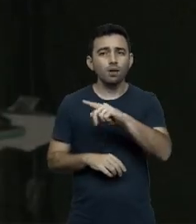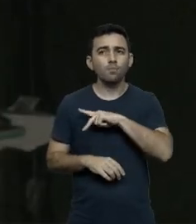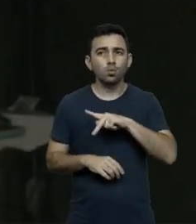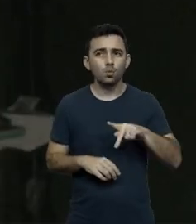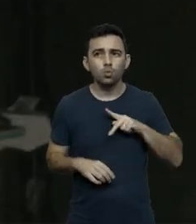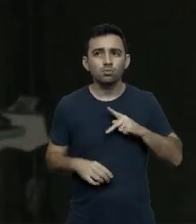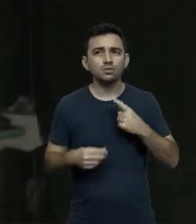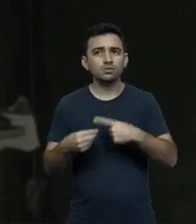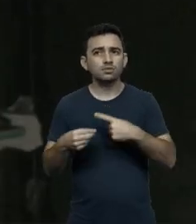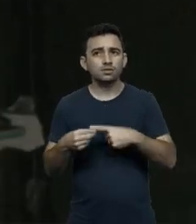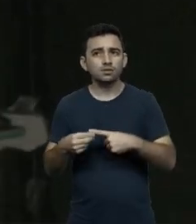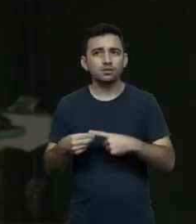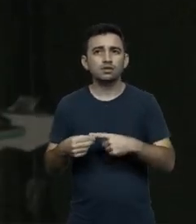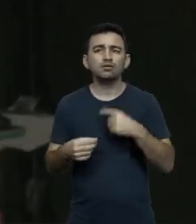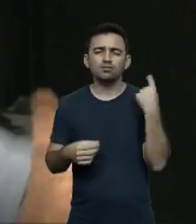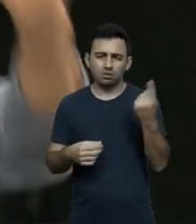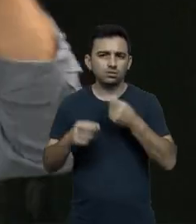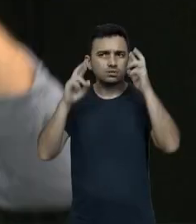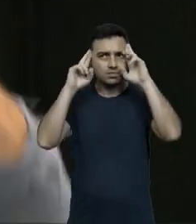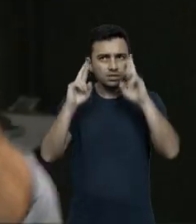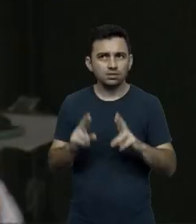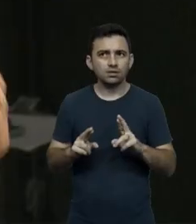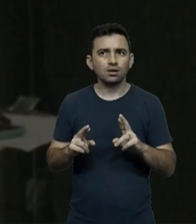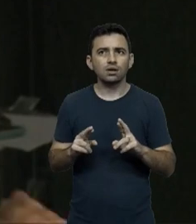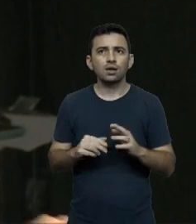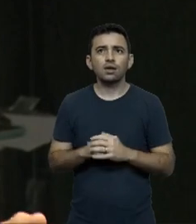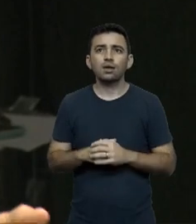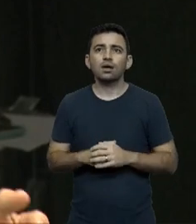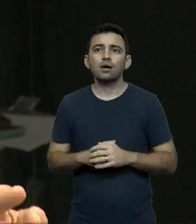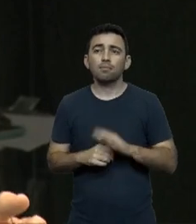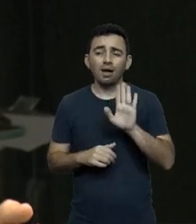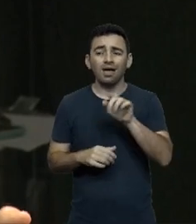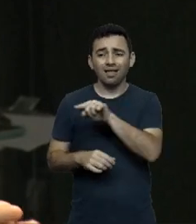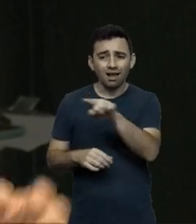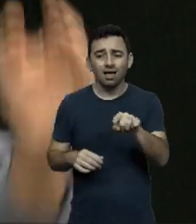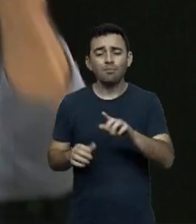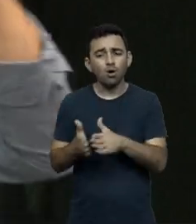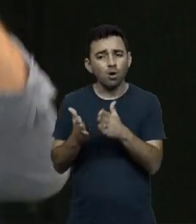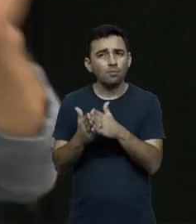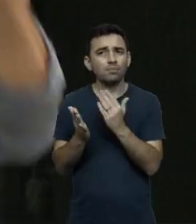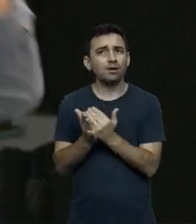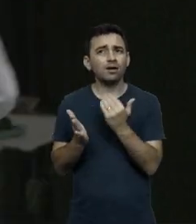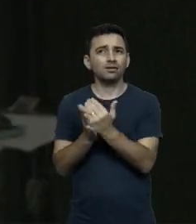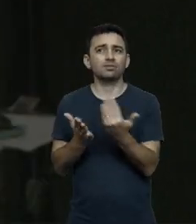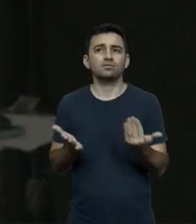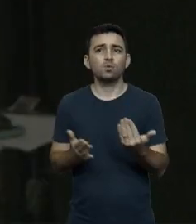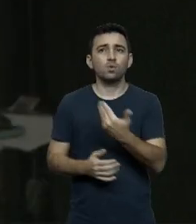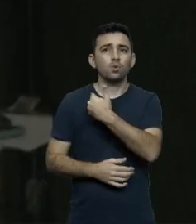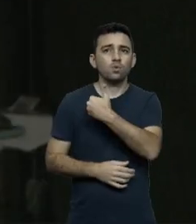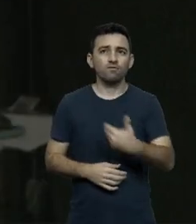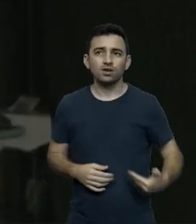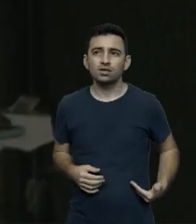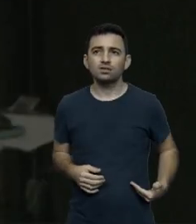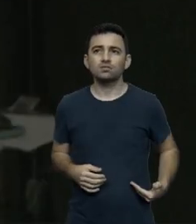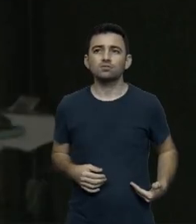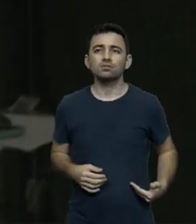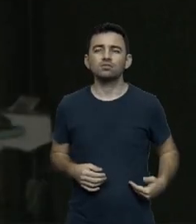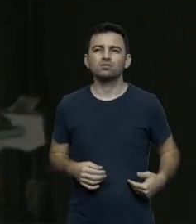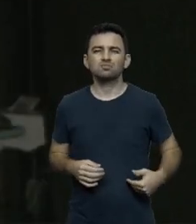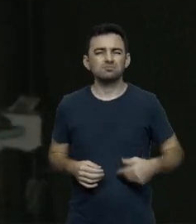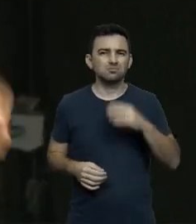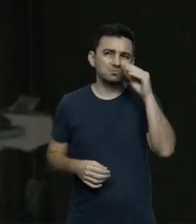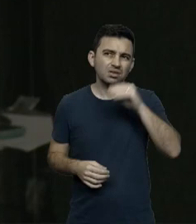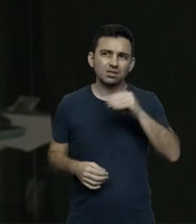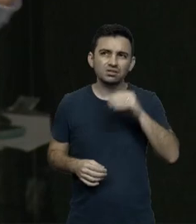municipal que nós respeitamos mas é um ambiente mais pobre o Estado está negligenciando a educação